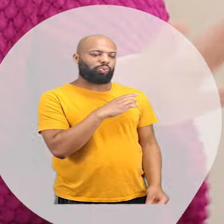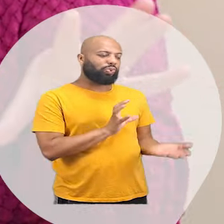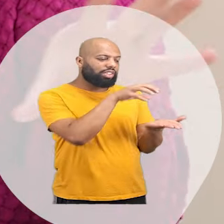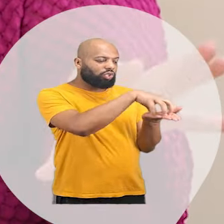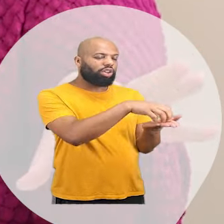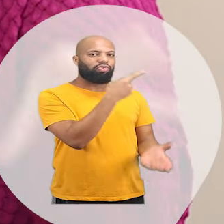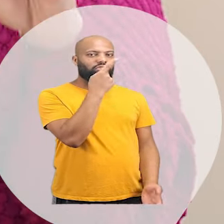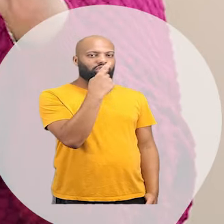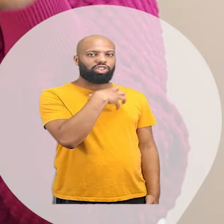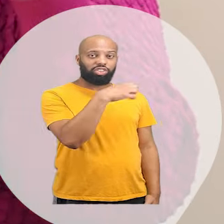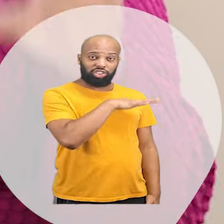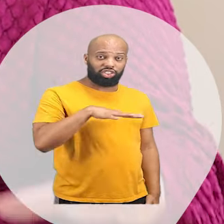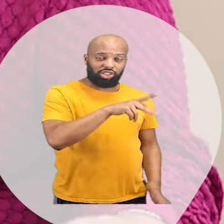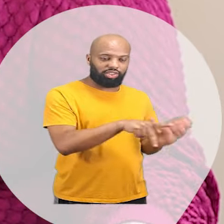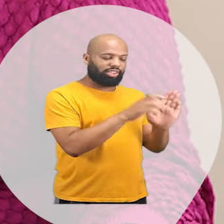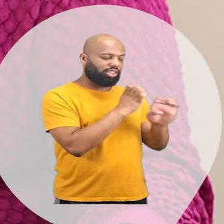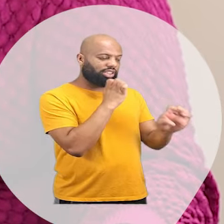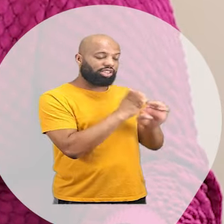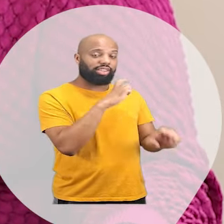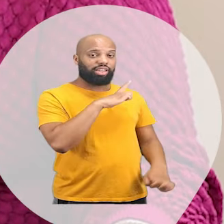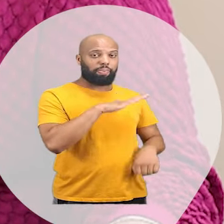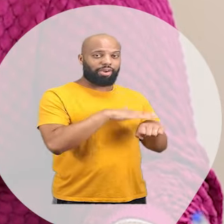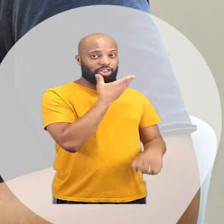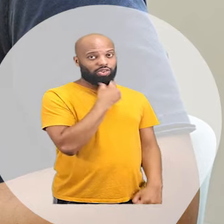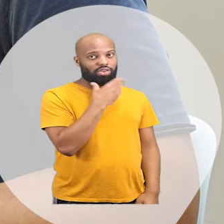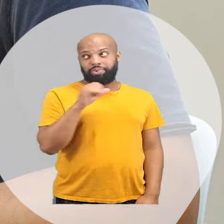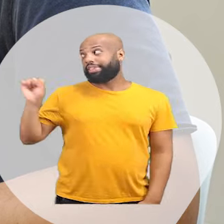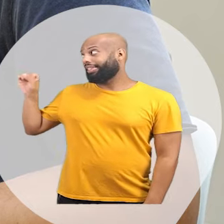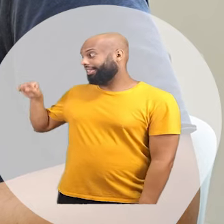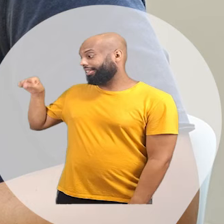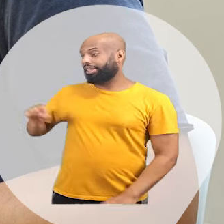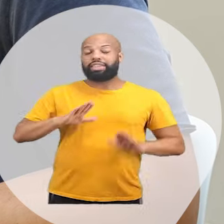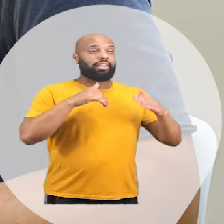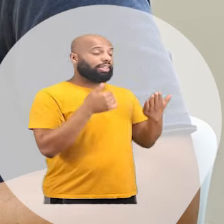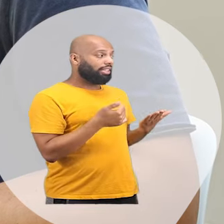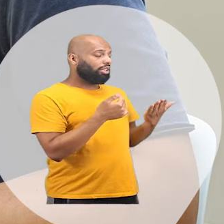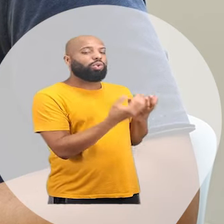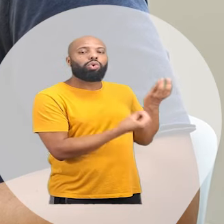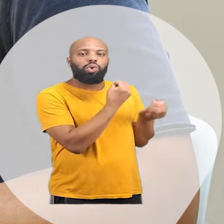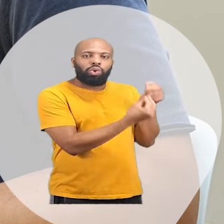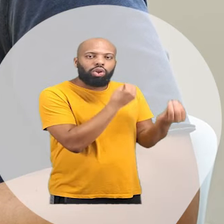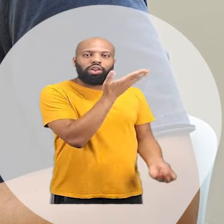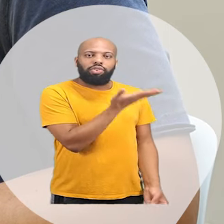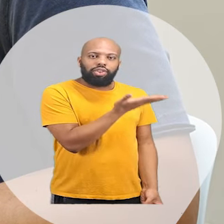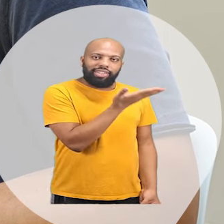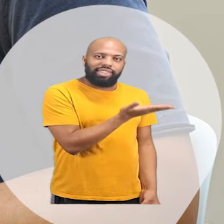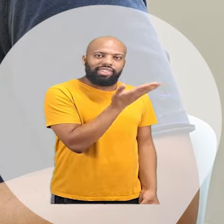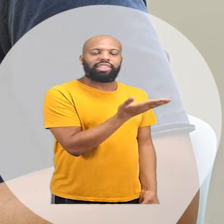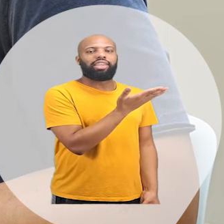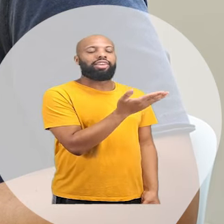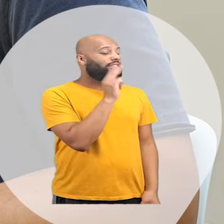falando em modo geral das engenharias que a gente vê como uma bem bastante masculina né E como que você